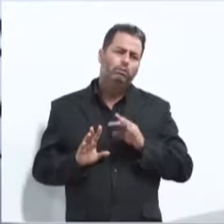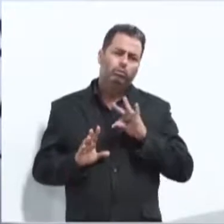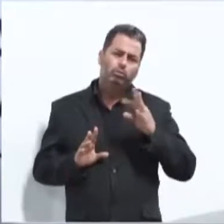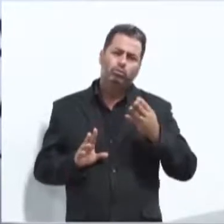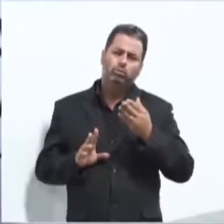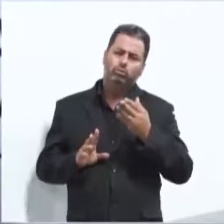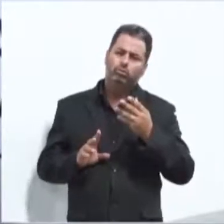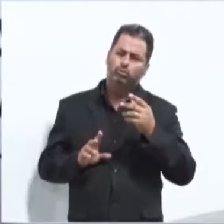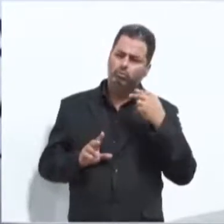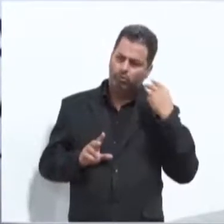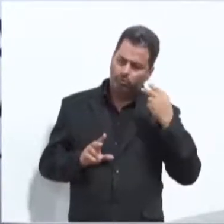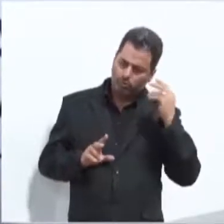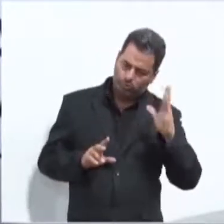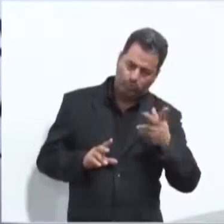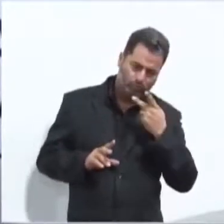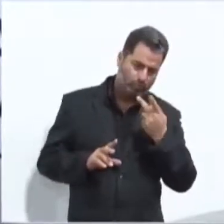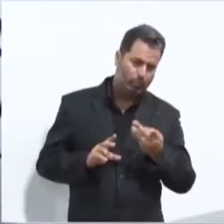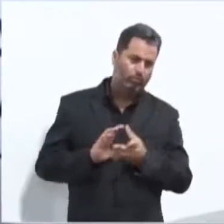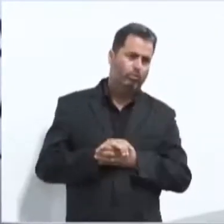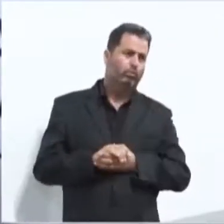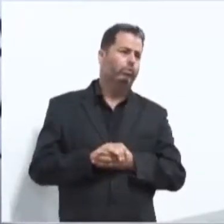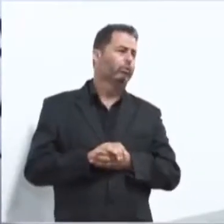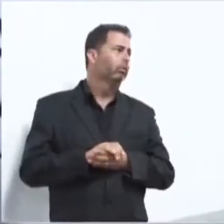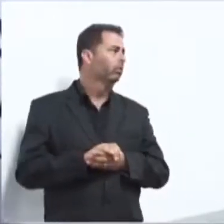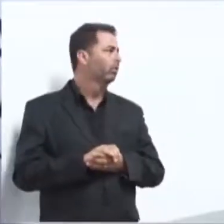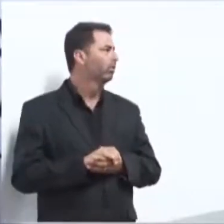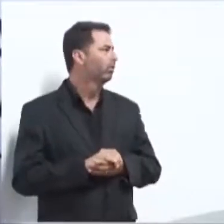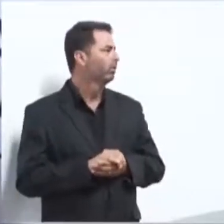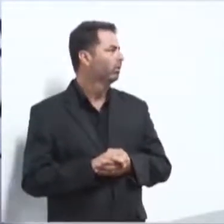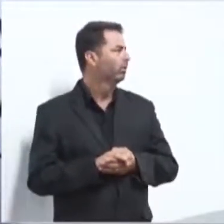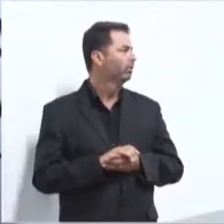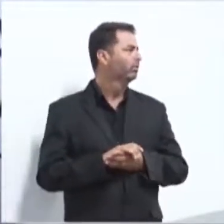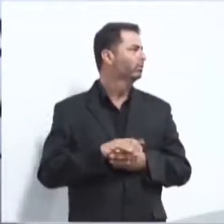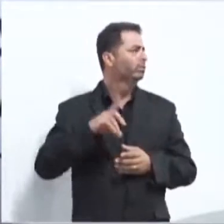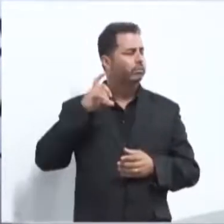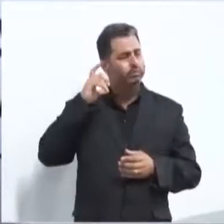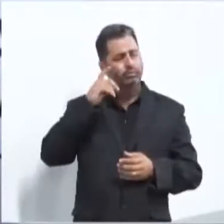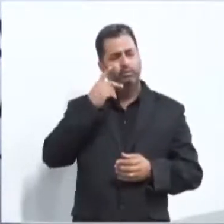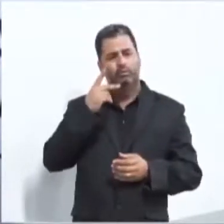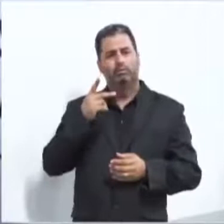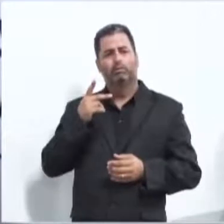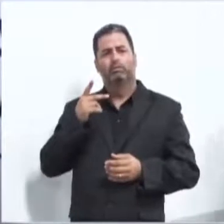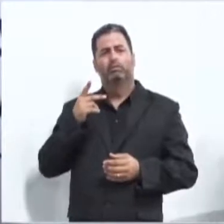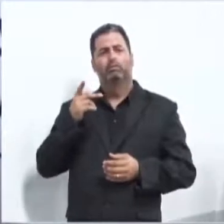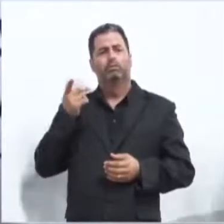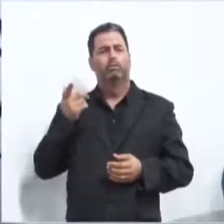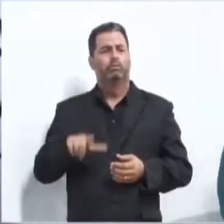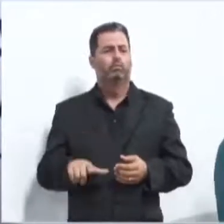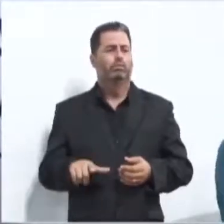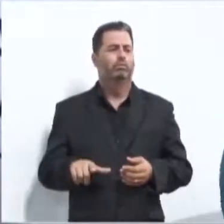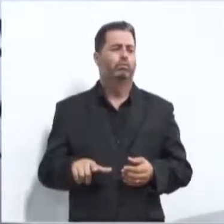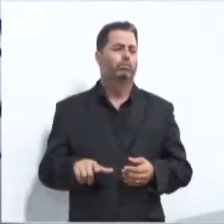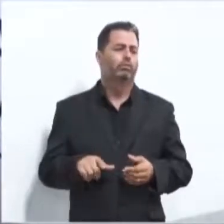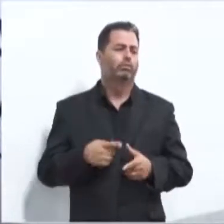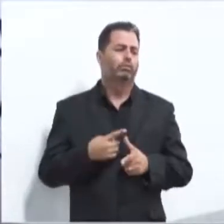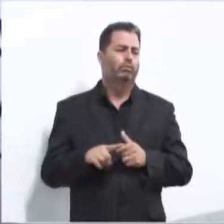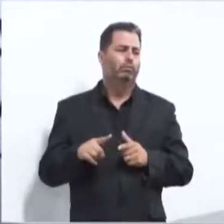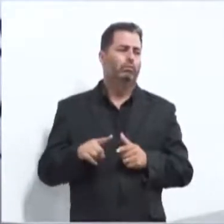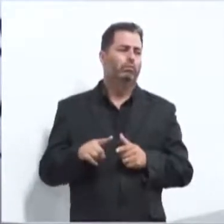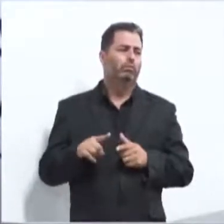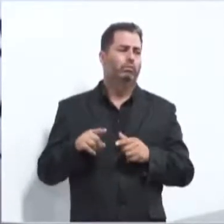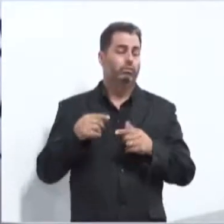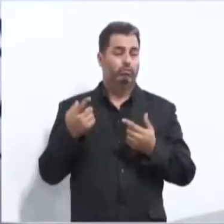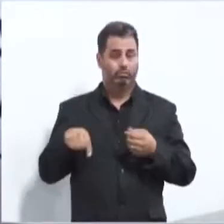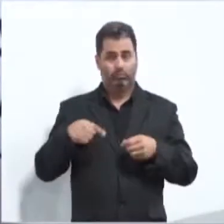colegas já falaram mas te leva o pau dele é inevitável não abordar mais uma vez aqui essa questão do abastecimento da cidade